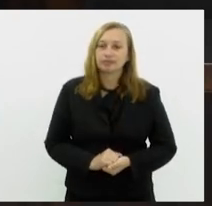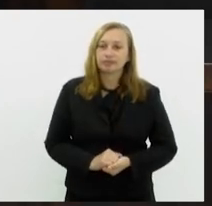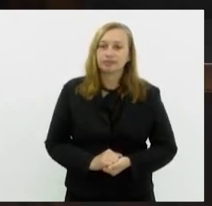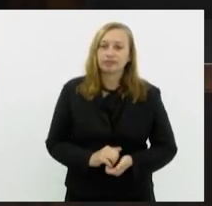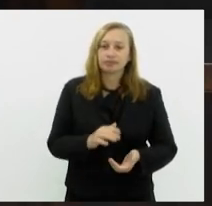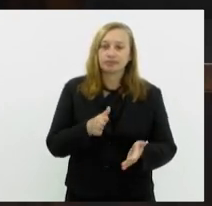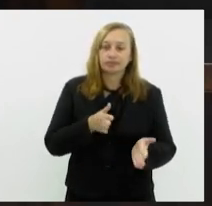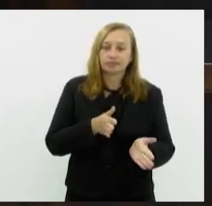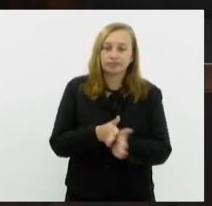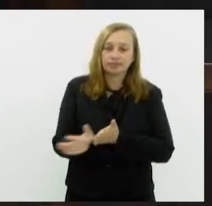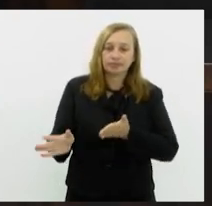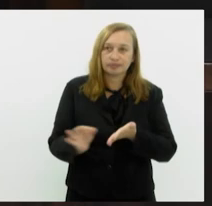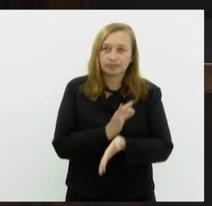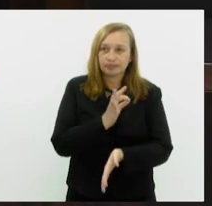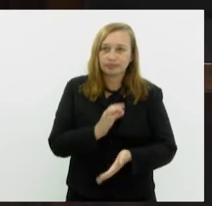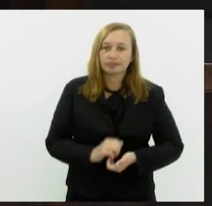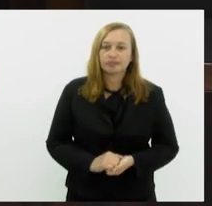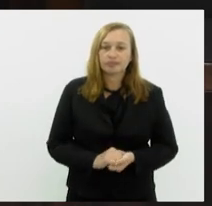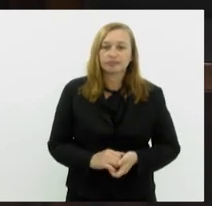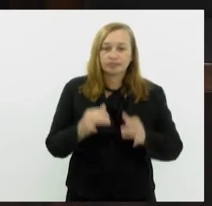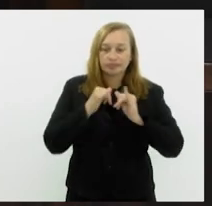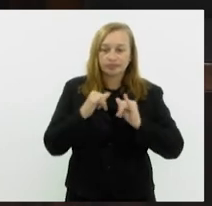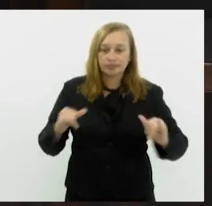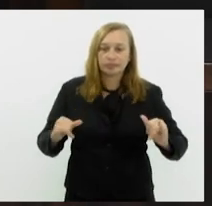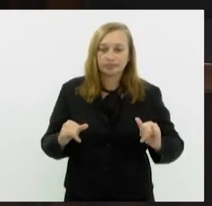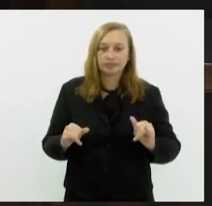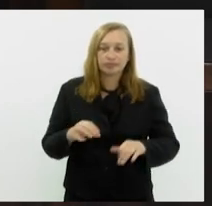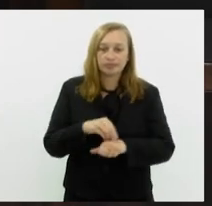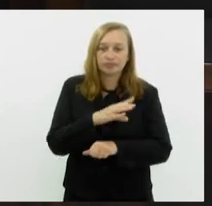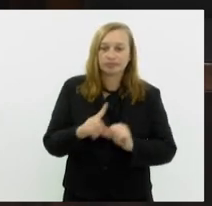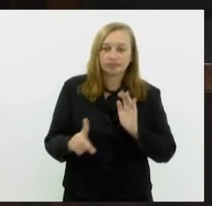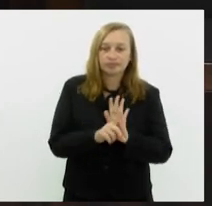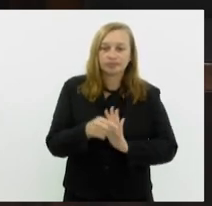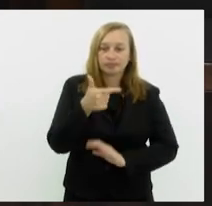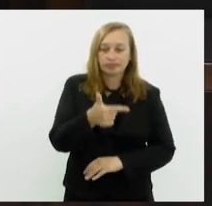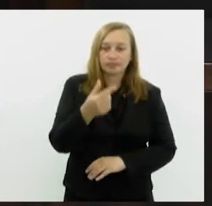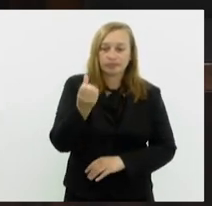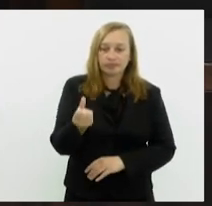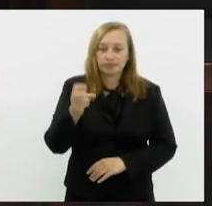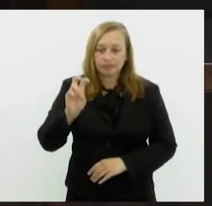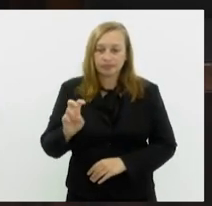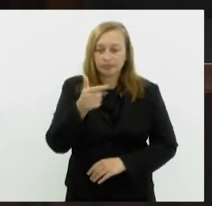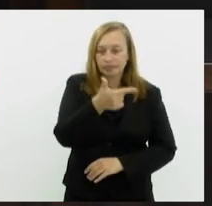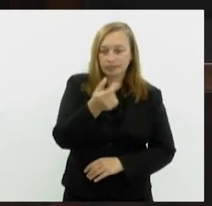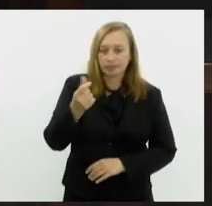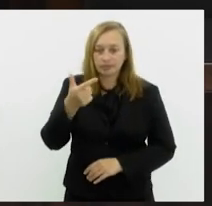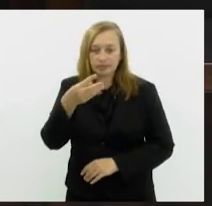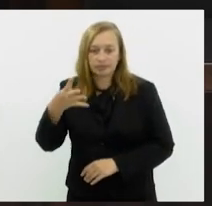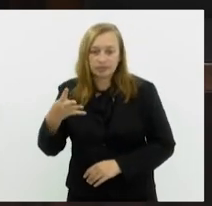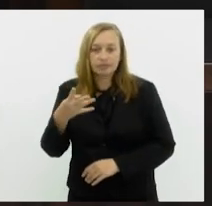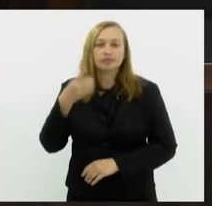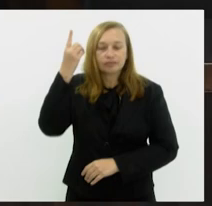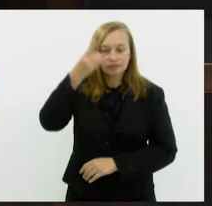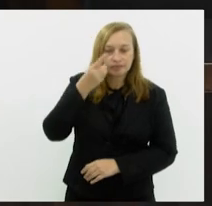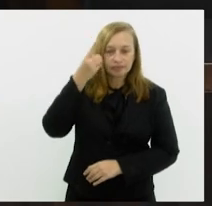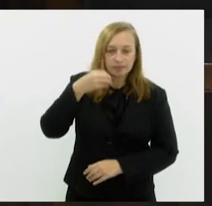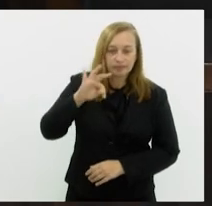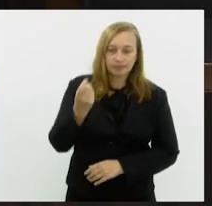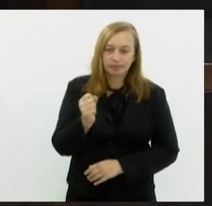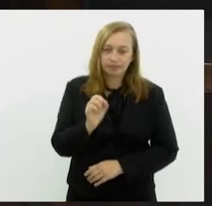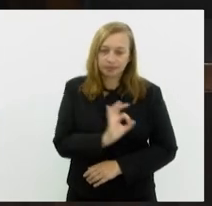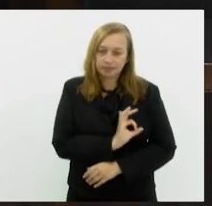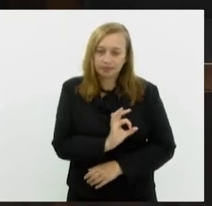à publicação. Anuncio, indicação legislativa número 265 de 24, de autoria da deputada Marta Rocha,